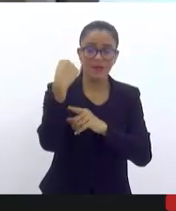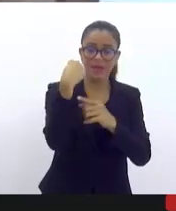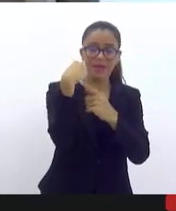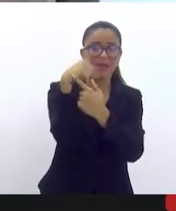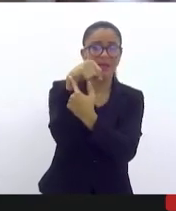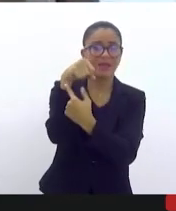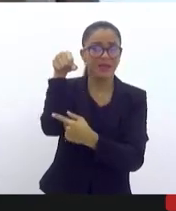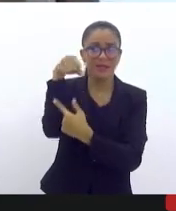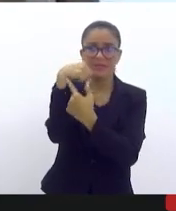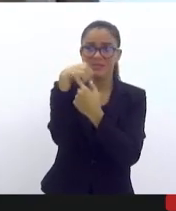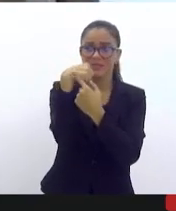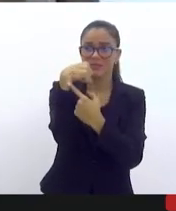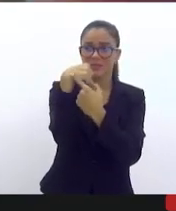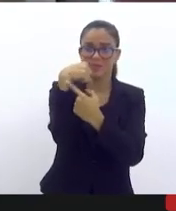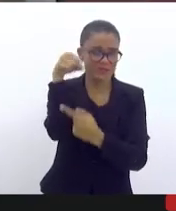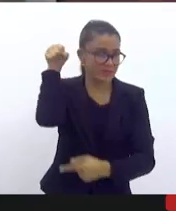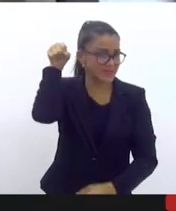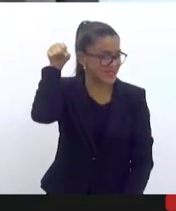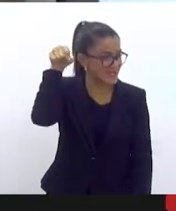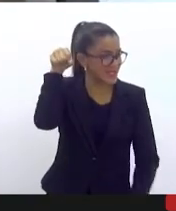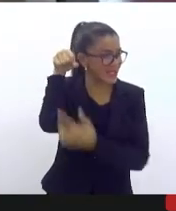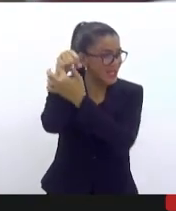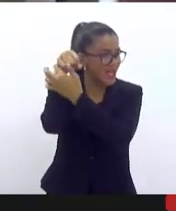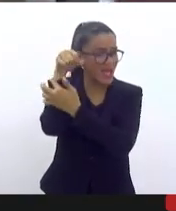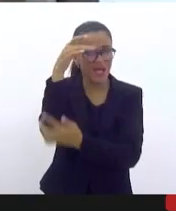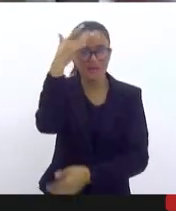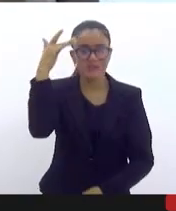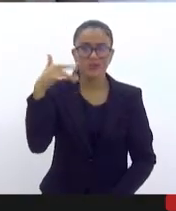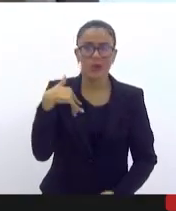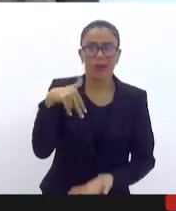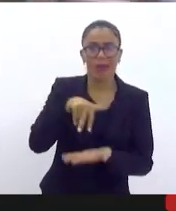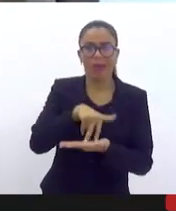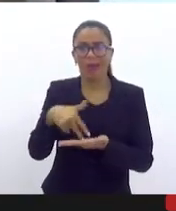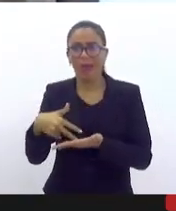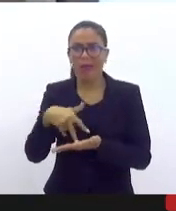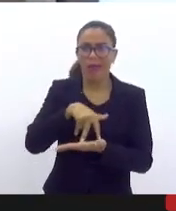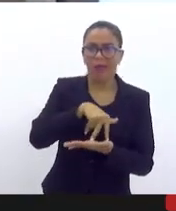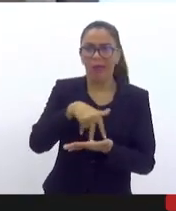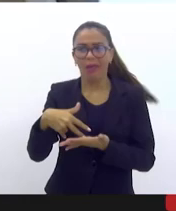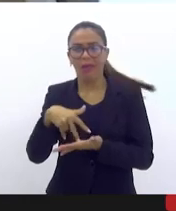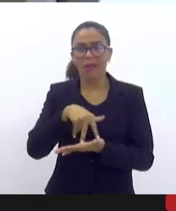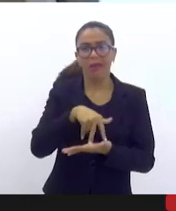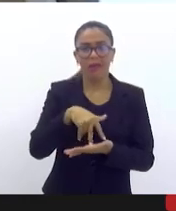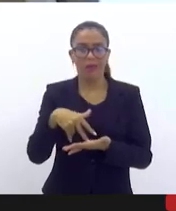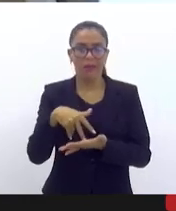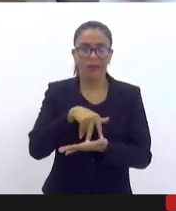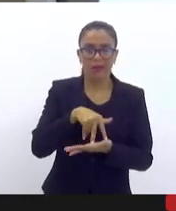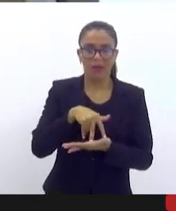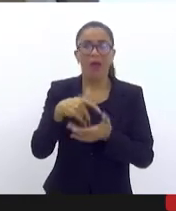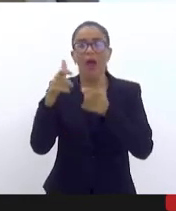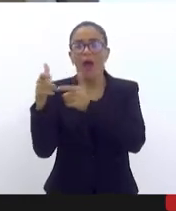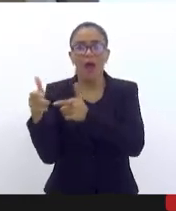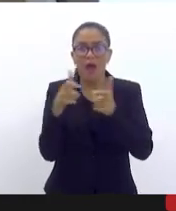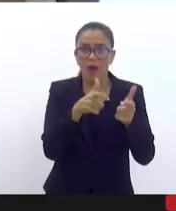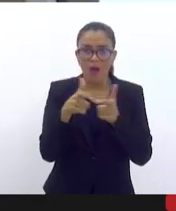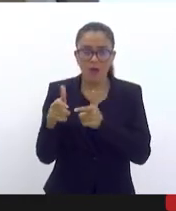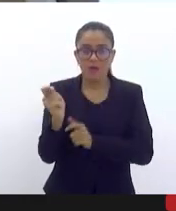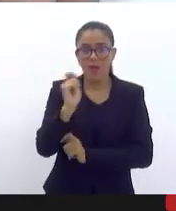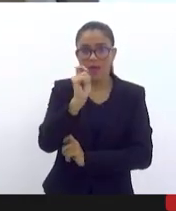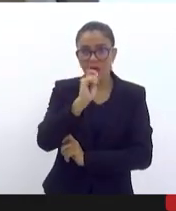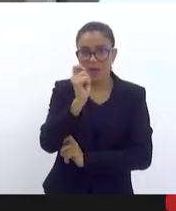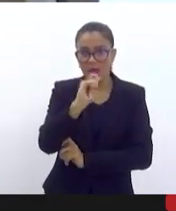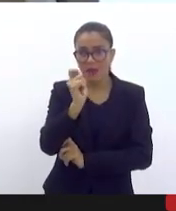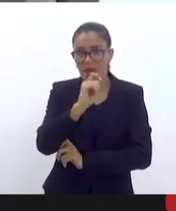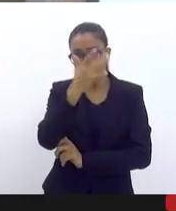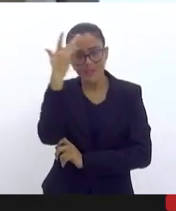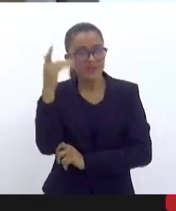fica mais desengonçada e tudo isso dentro do contexto Aonde a maconha tá inserida subculturalmente as